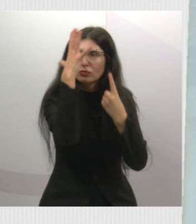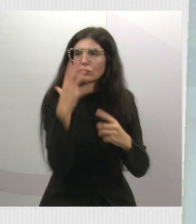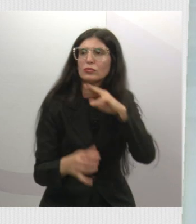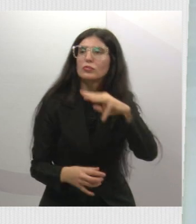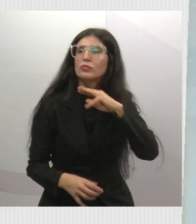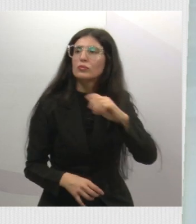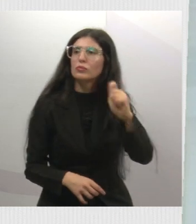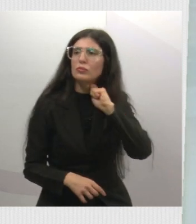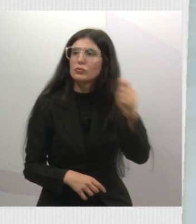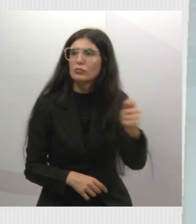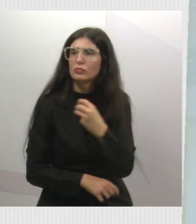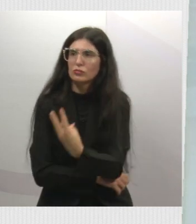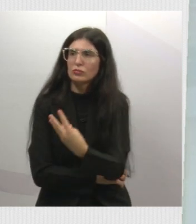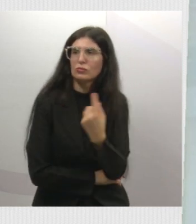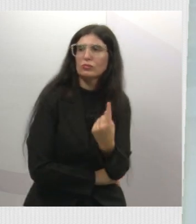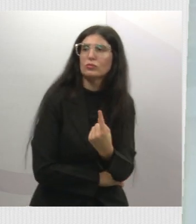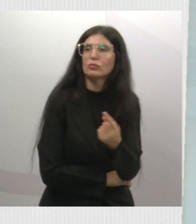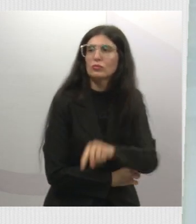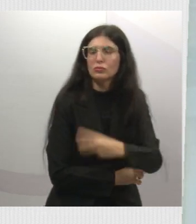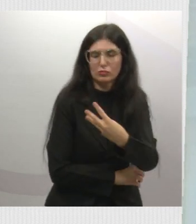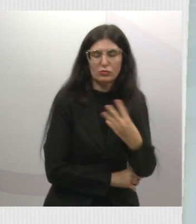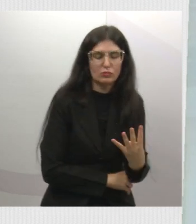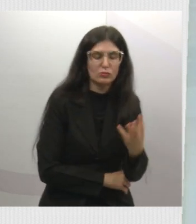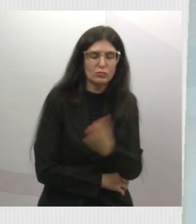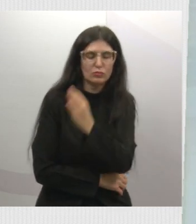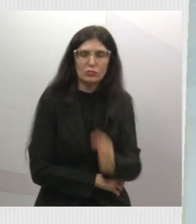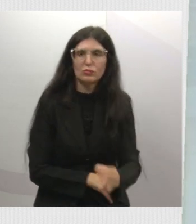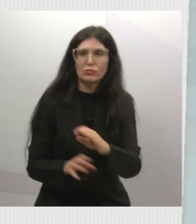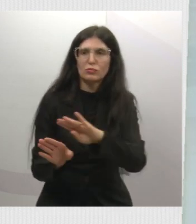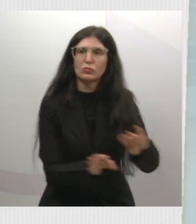31,34%. IPVA,